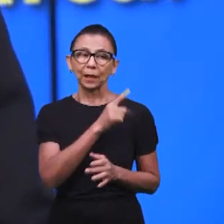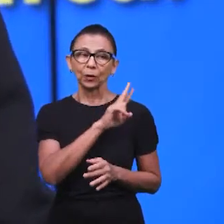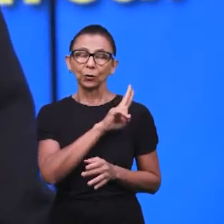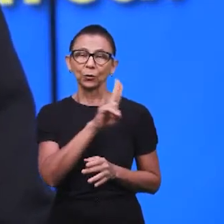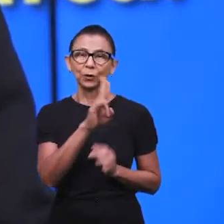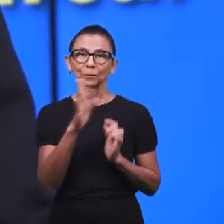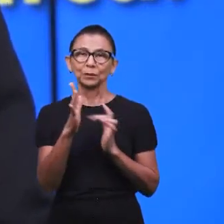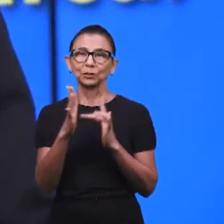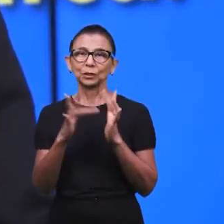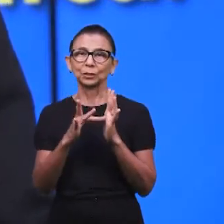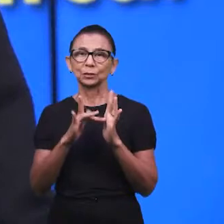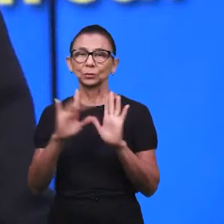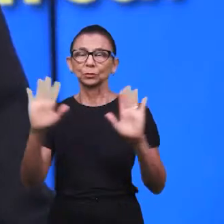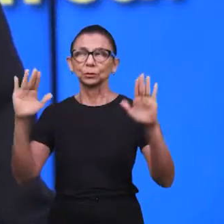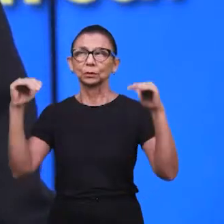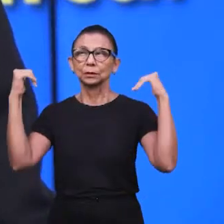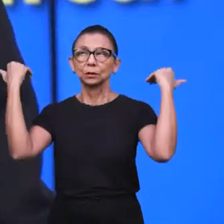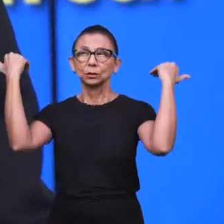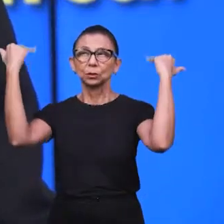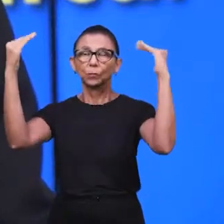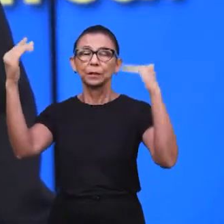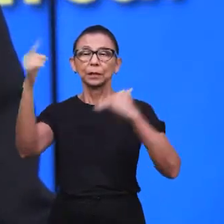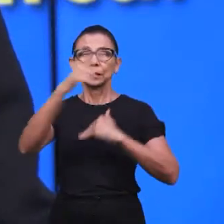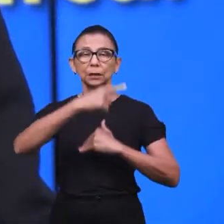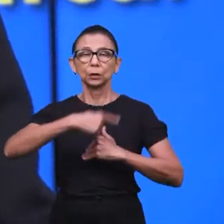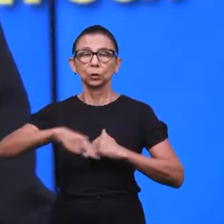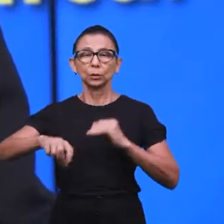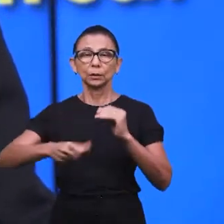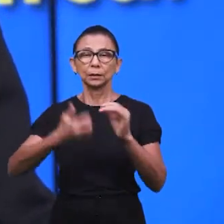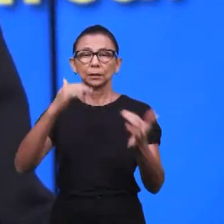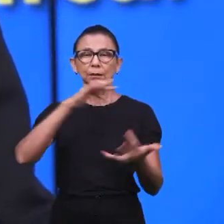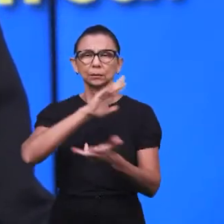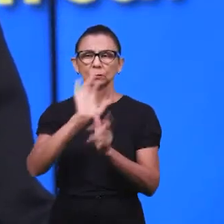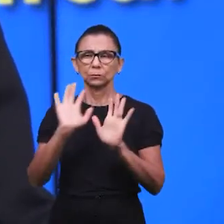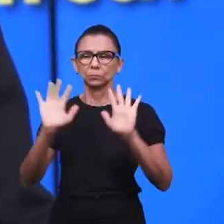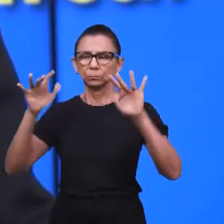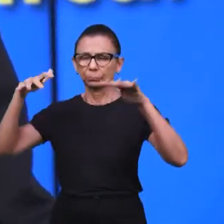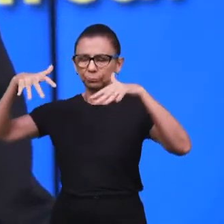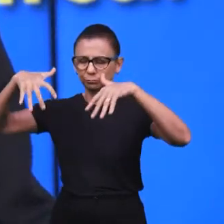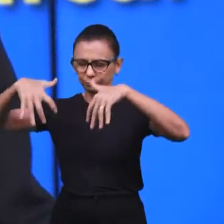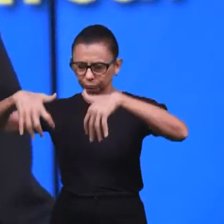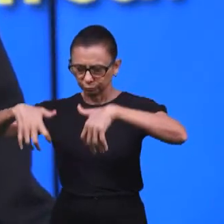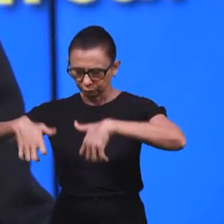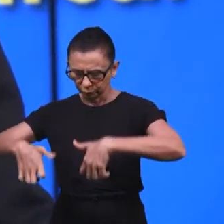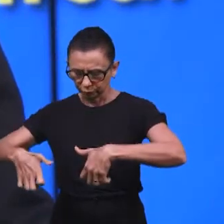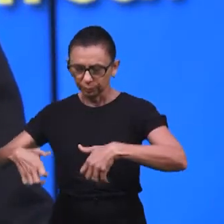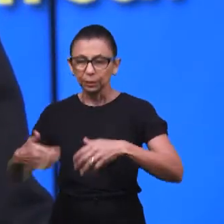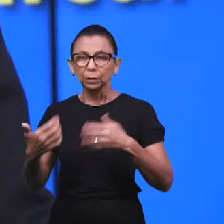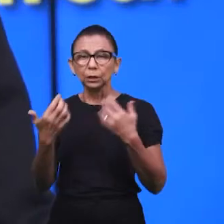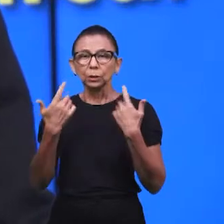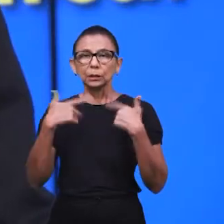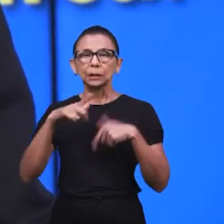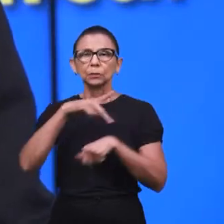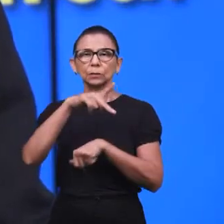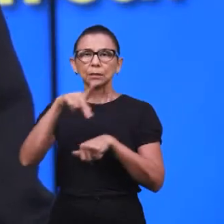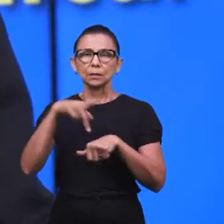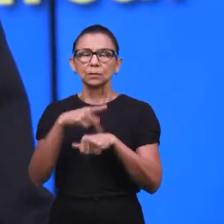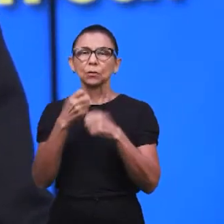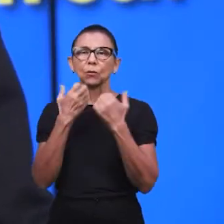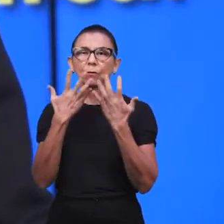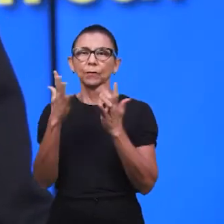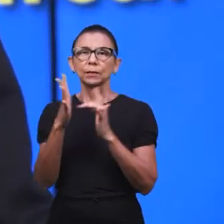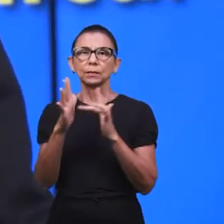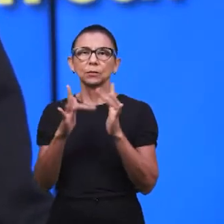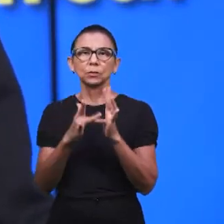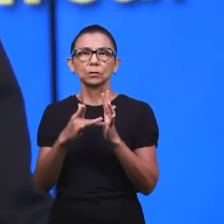que é sobre todo nome, para que ao nome de Jesus se dobre todo o joelho dos que estão no céu, na terra e debaixo da terra, e toda língua confesse